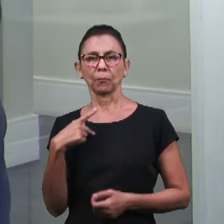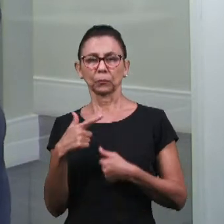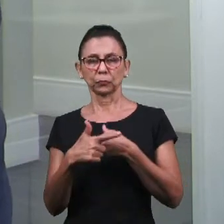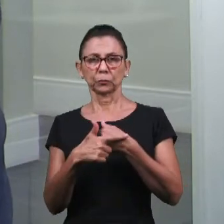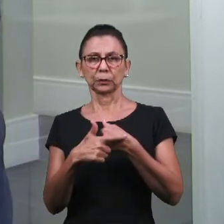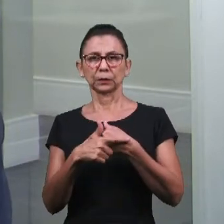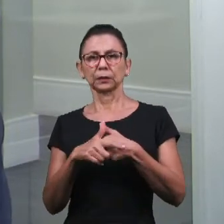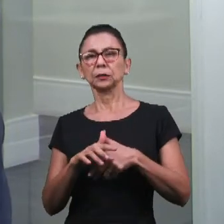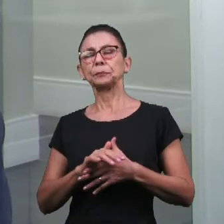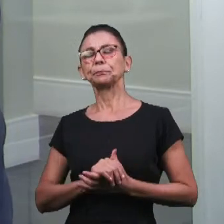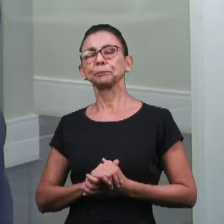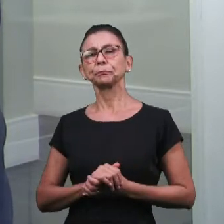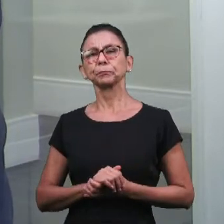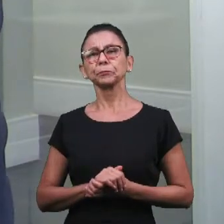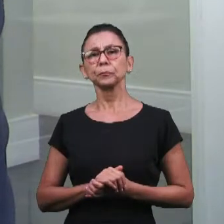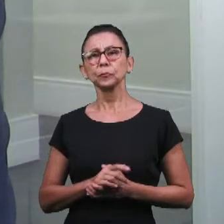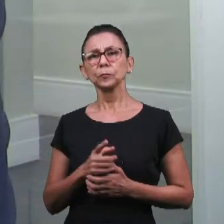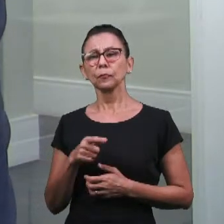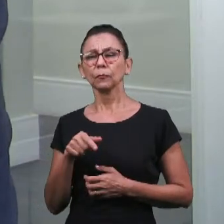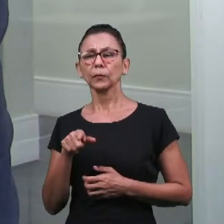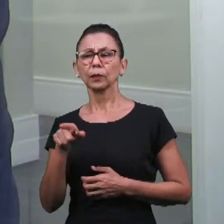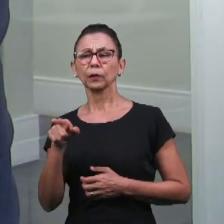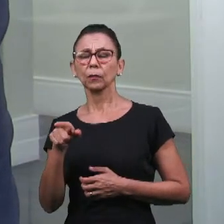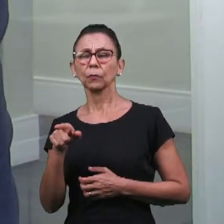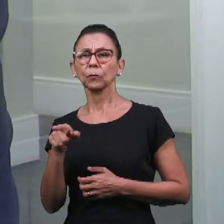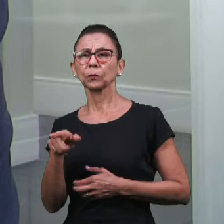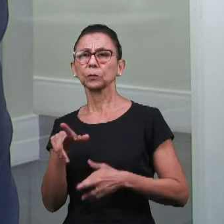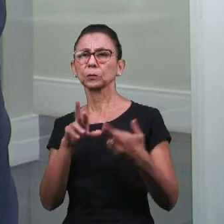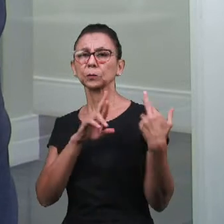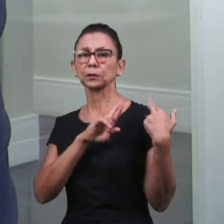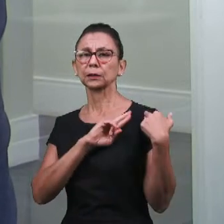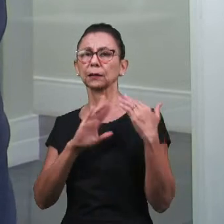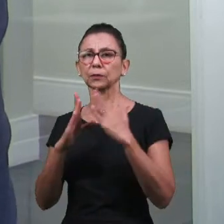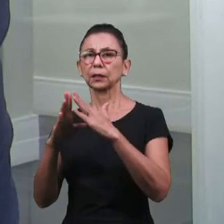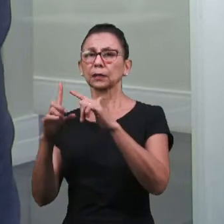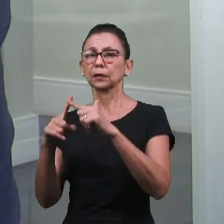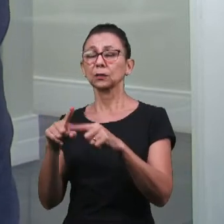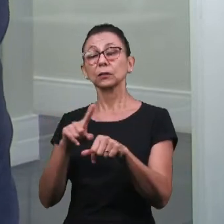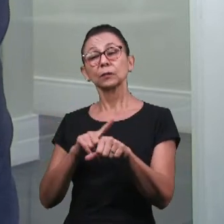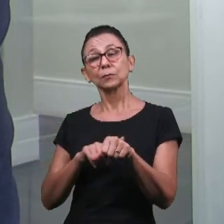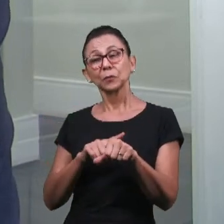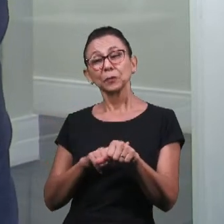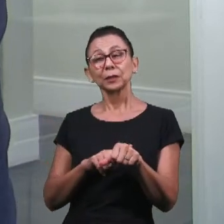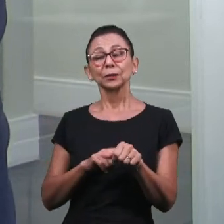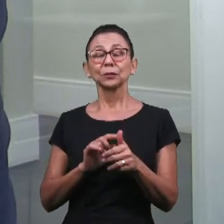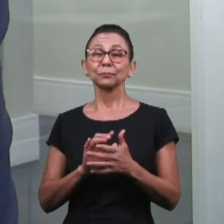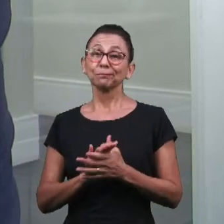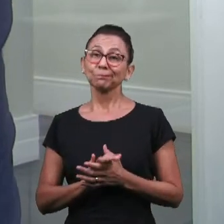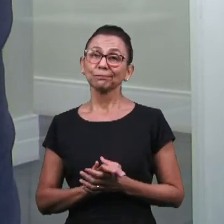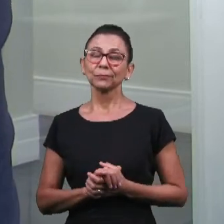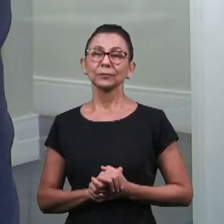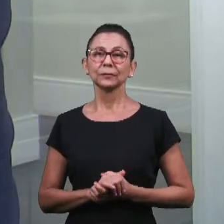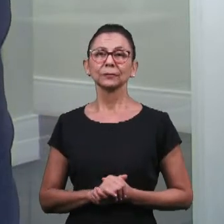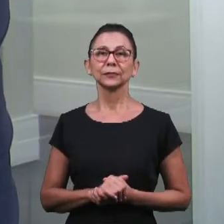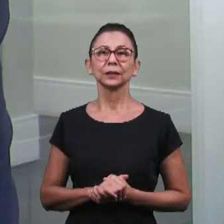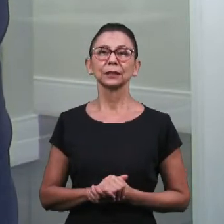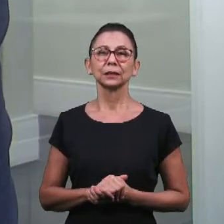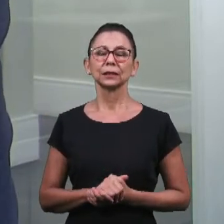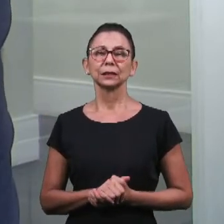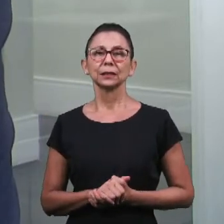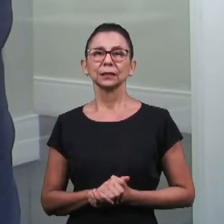em que eu estive, não é? Cheguei lá num momento até muito delicado, né? Mas eu fui orar ao